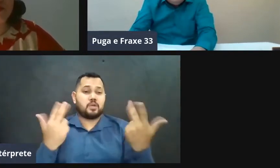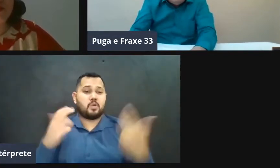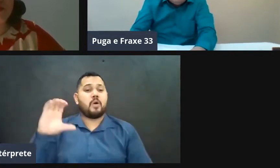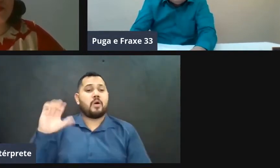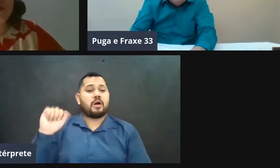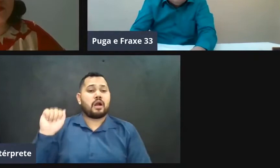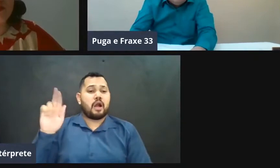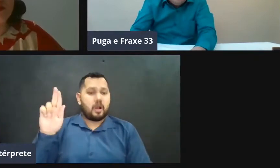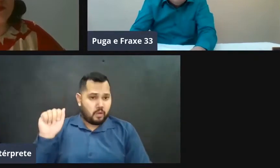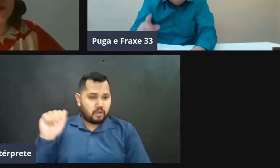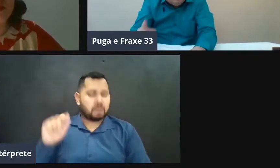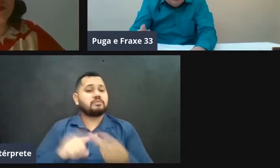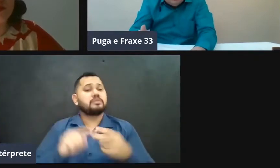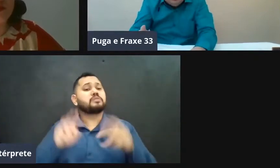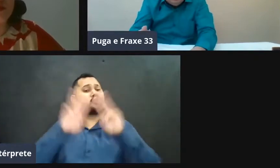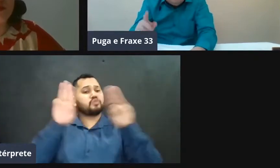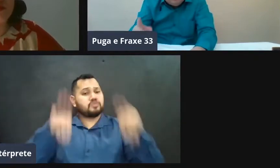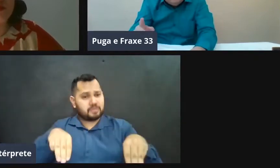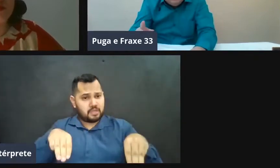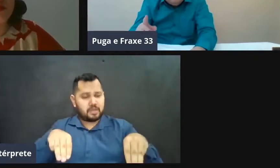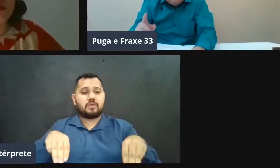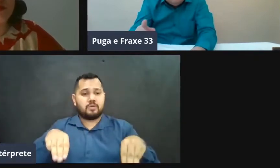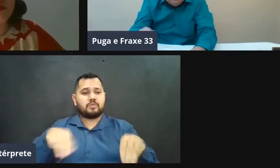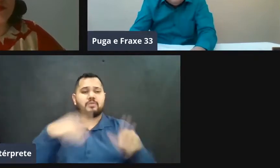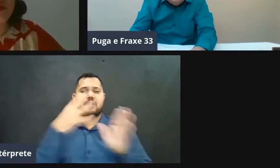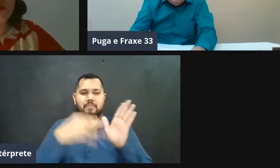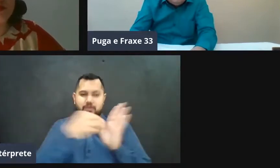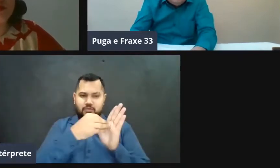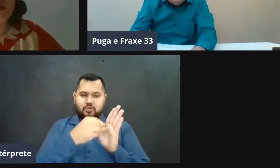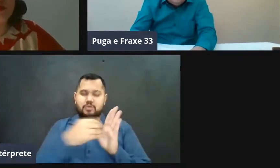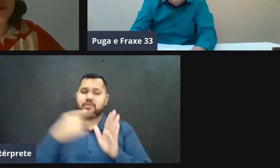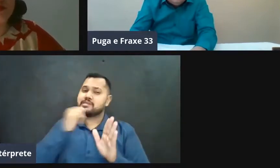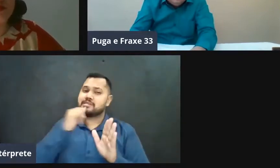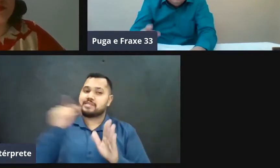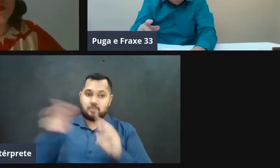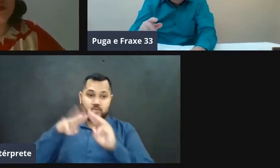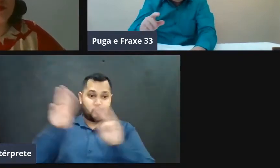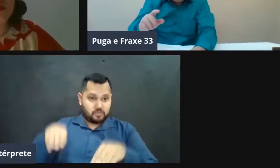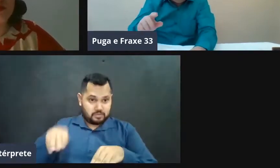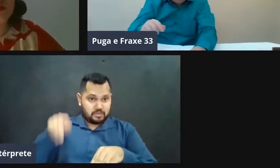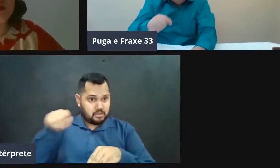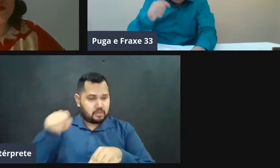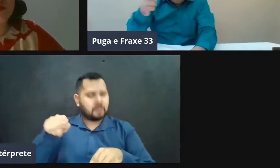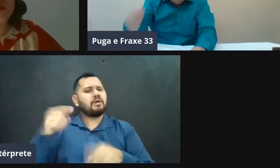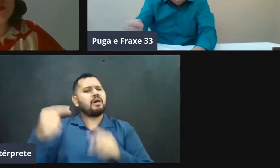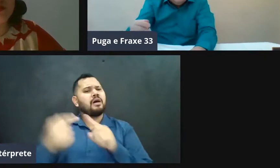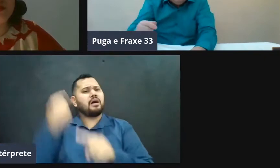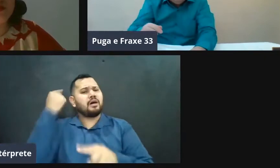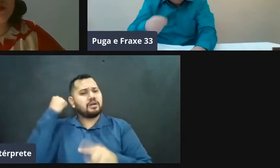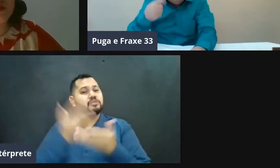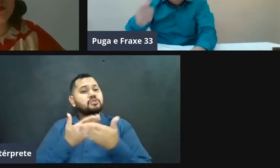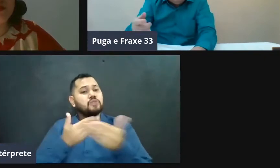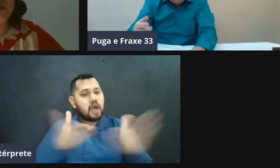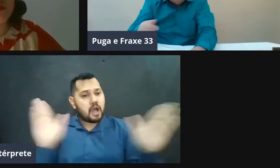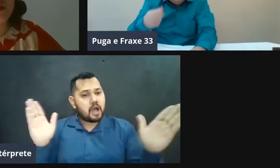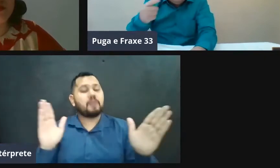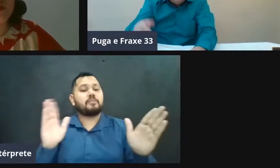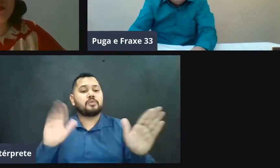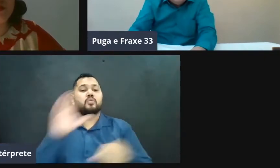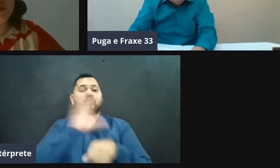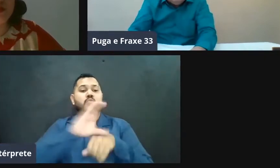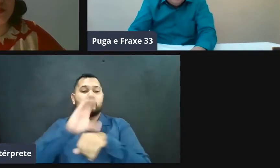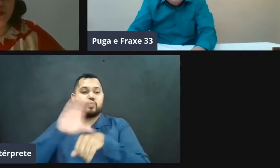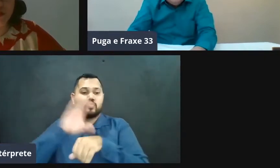assim como o Museu Amazônico. O Museu Amazônico, por exemplo, tem uma experiência muito interessante. Ele começou a oferecer os seus cursos